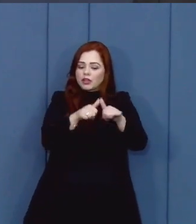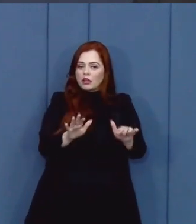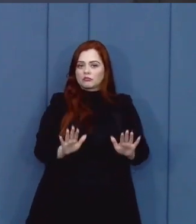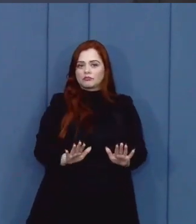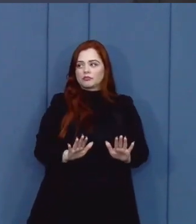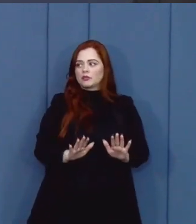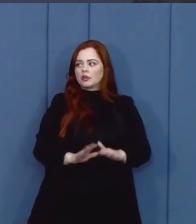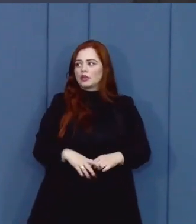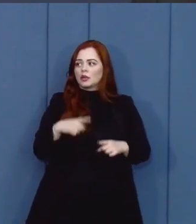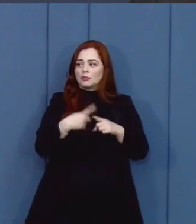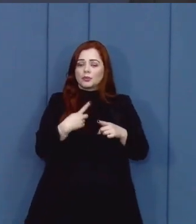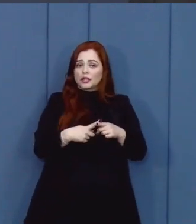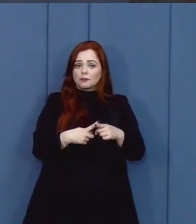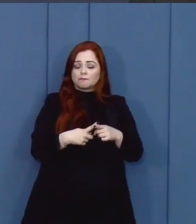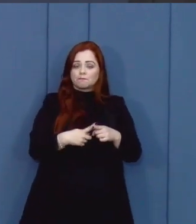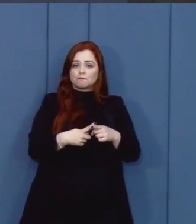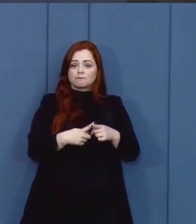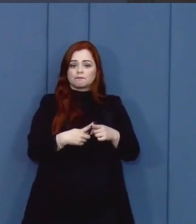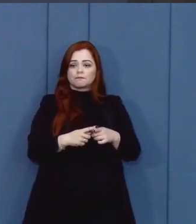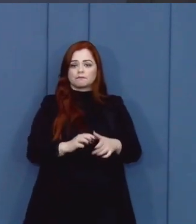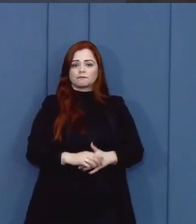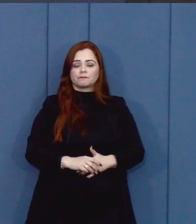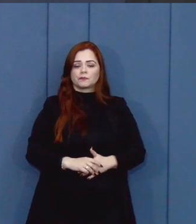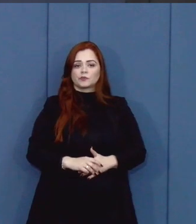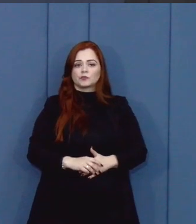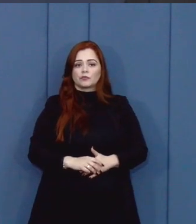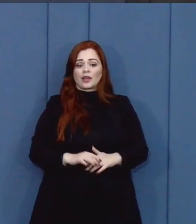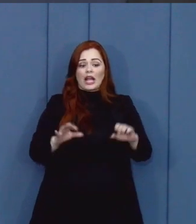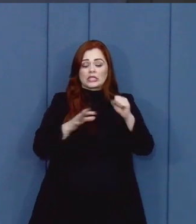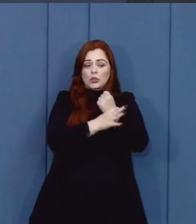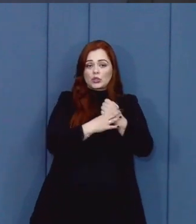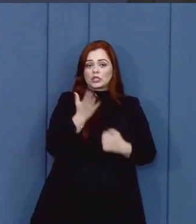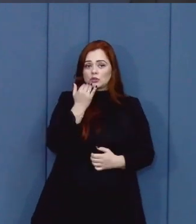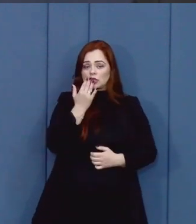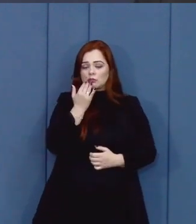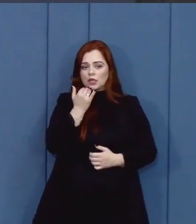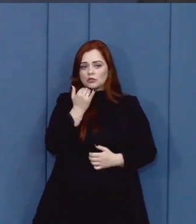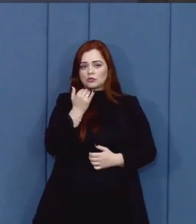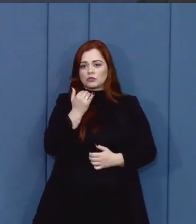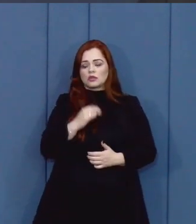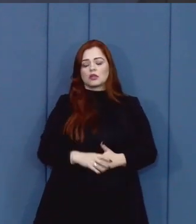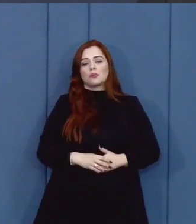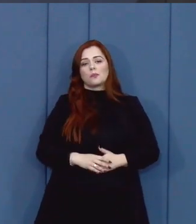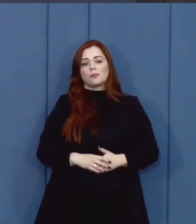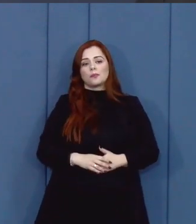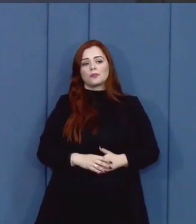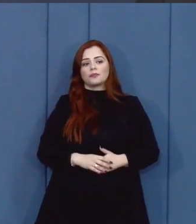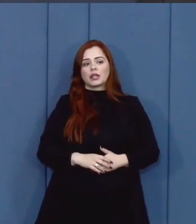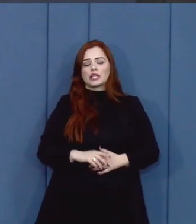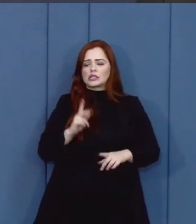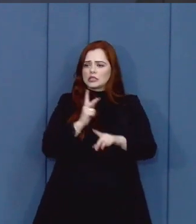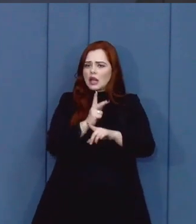ficar. Por quê? Porque a segurança dos alimentos, a food safety, é